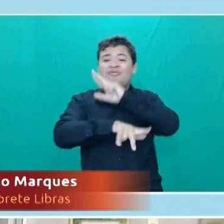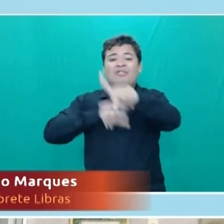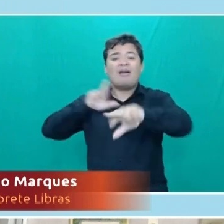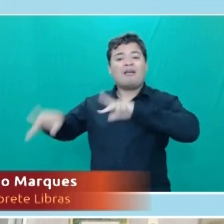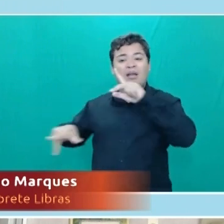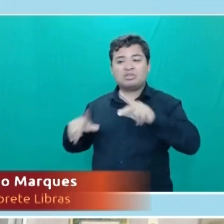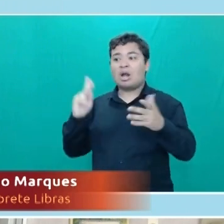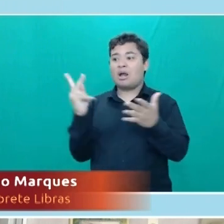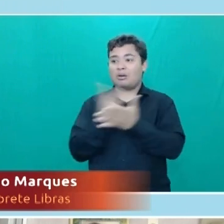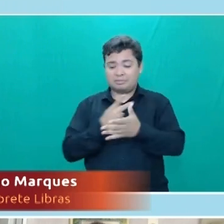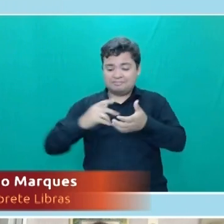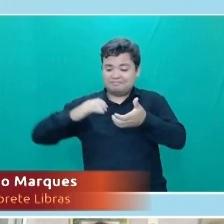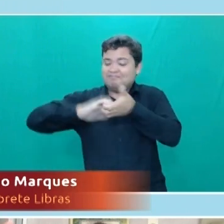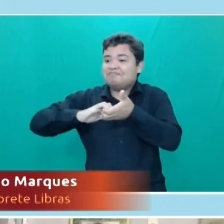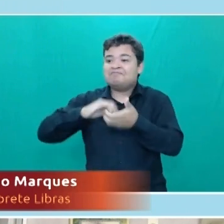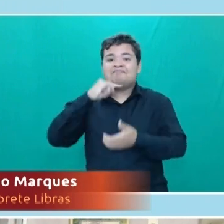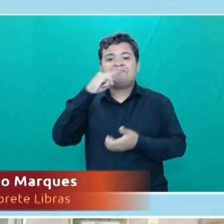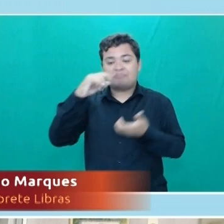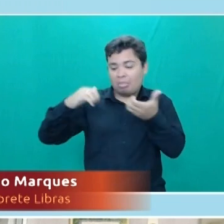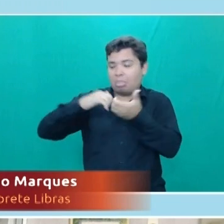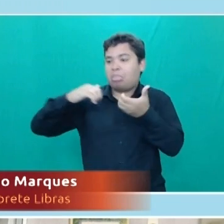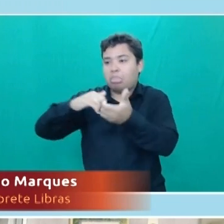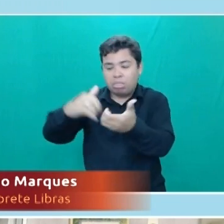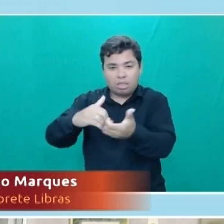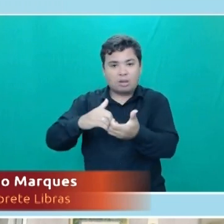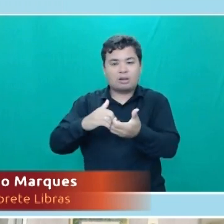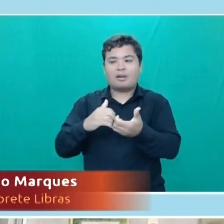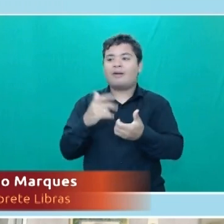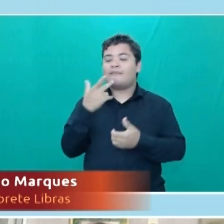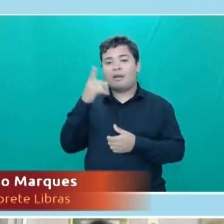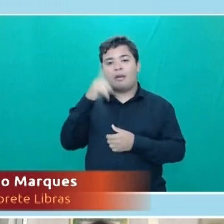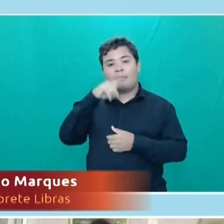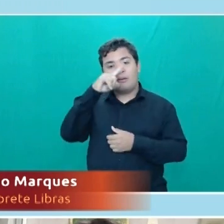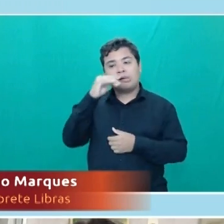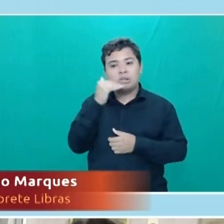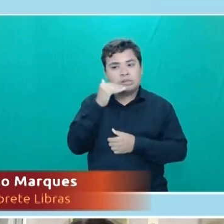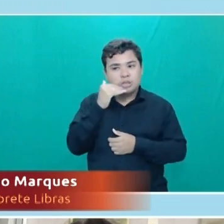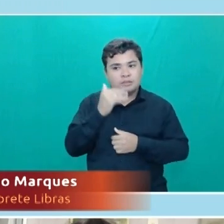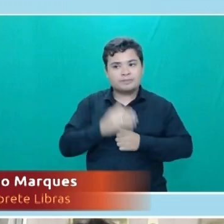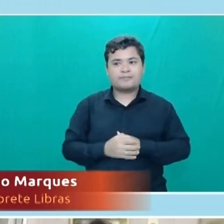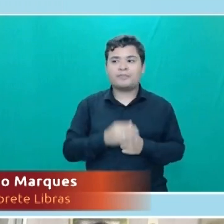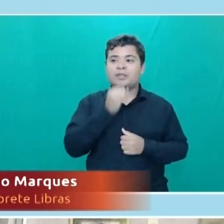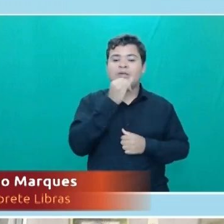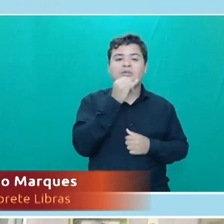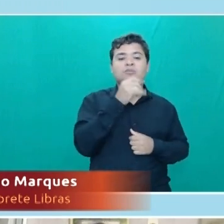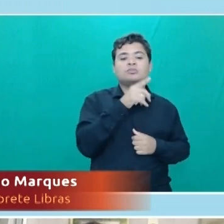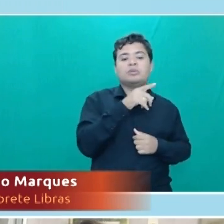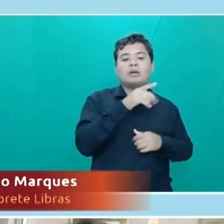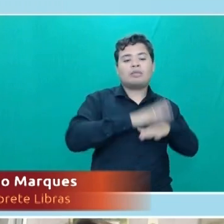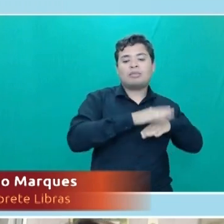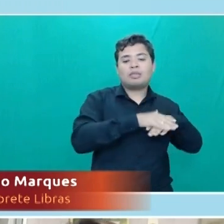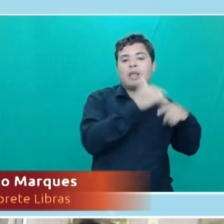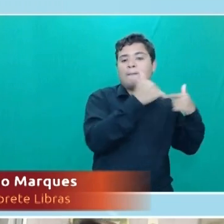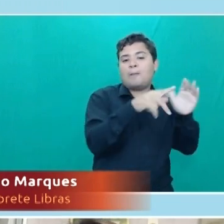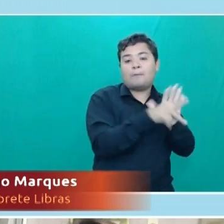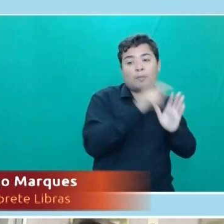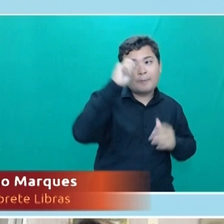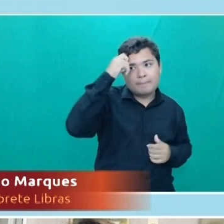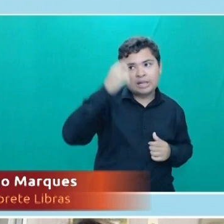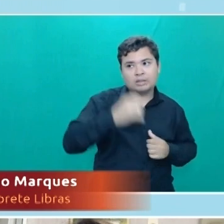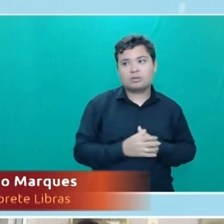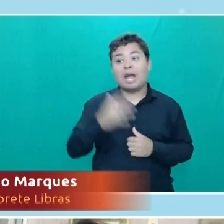feito, né? Esse serviço de preto, né? Amanhã é dia de branco, como se só branco trabalhasse no